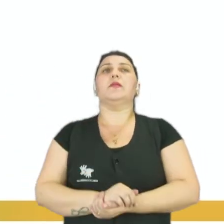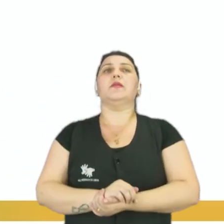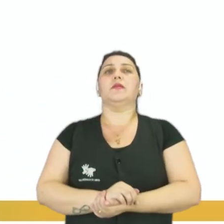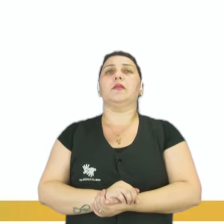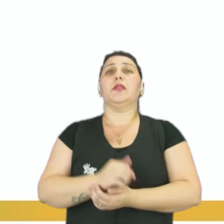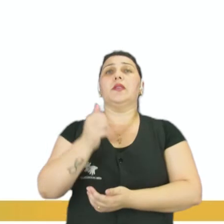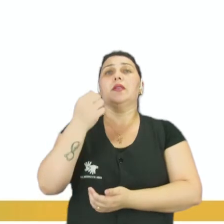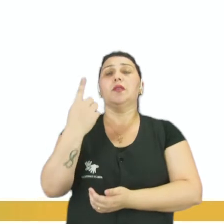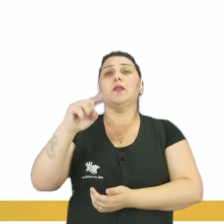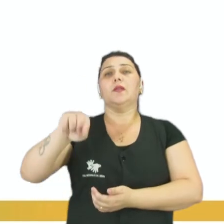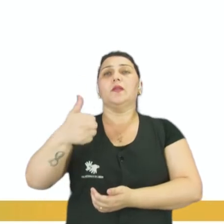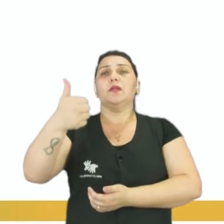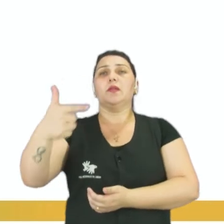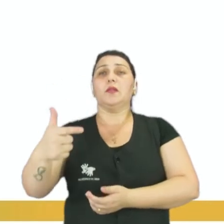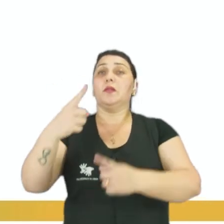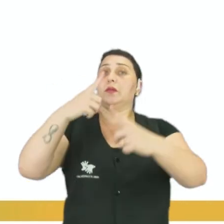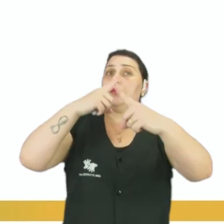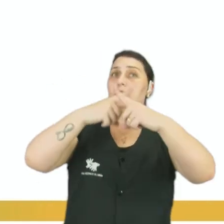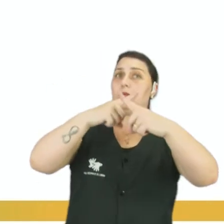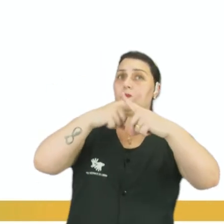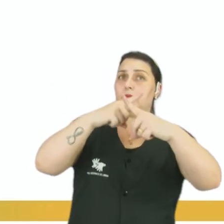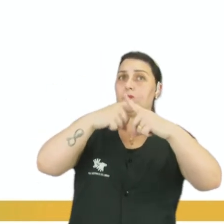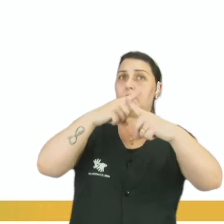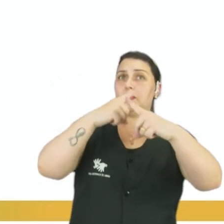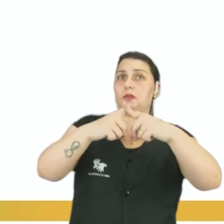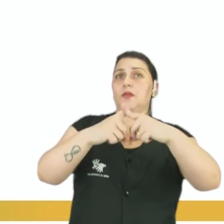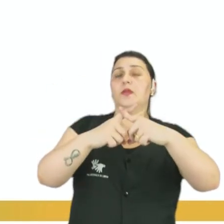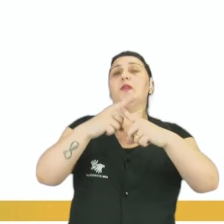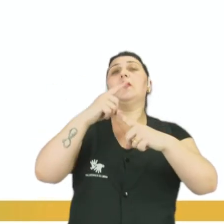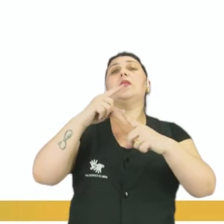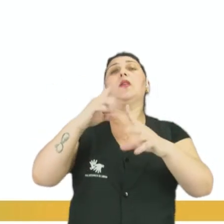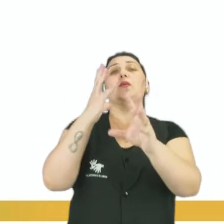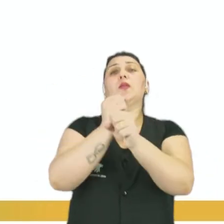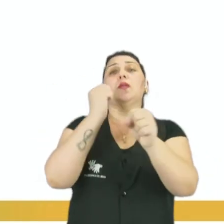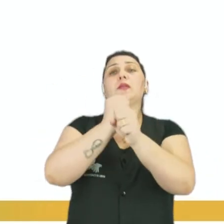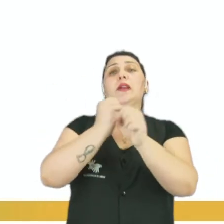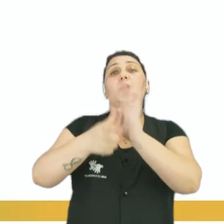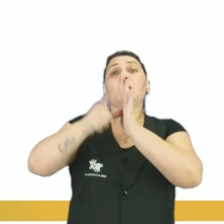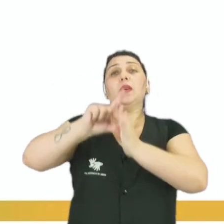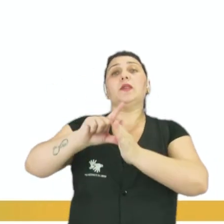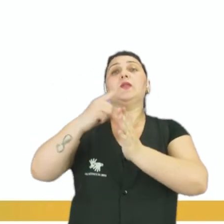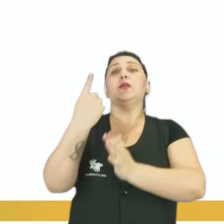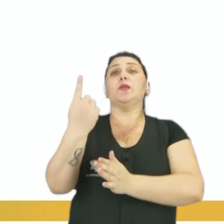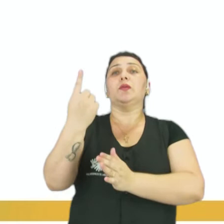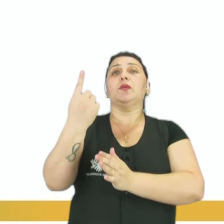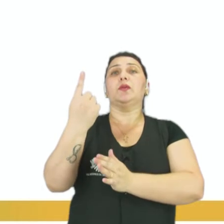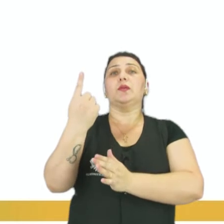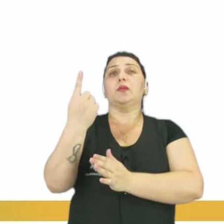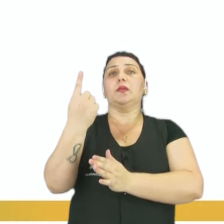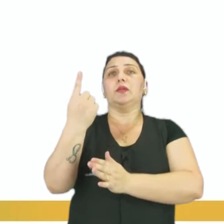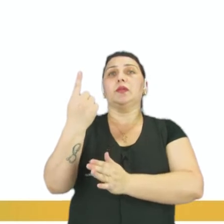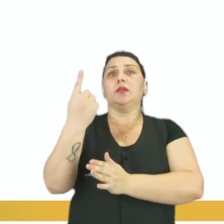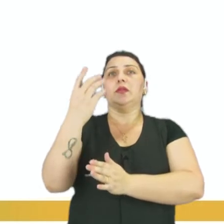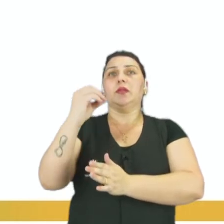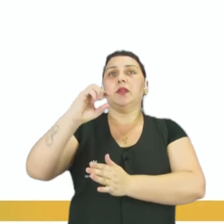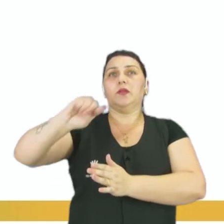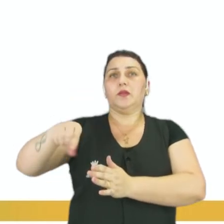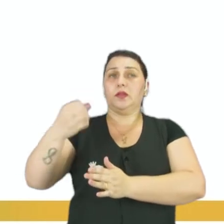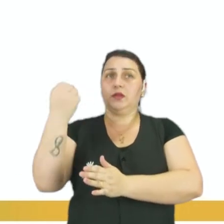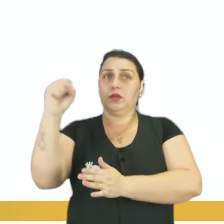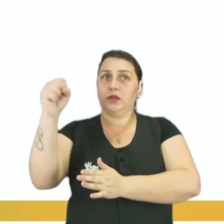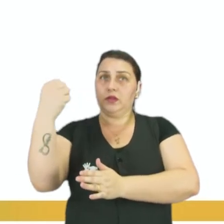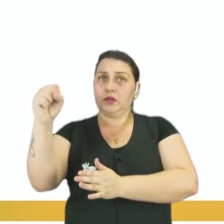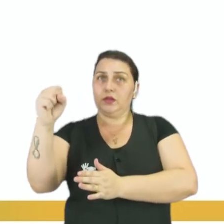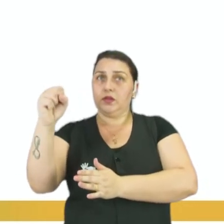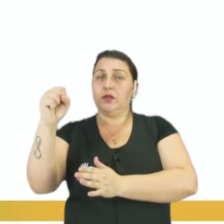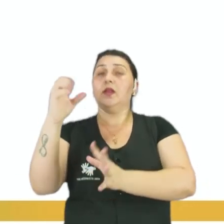e esse 1,12 nós vamos multiplicar né pelo Total anterior de 0,8 e aí nós vamos